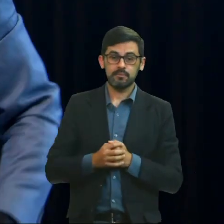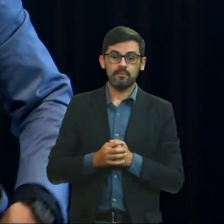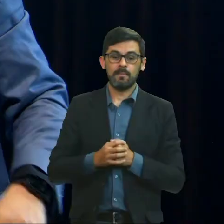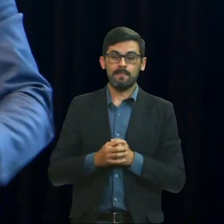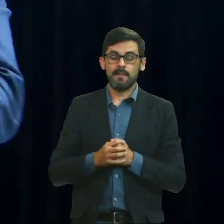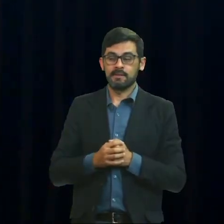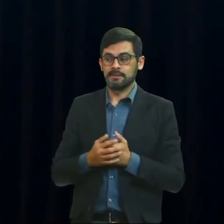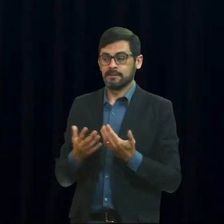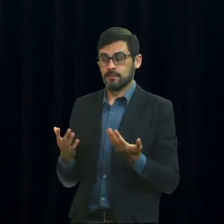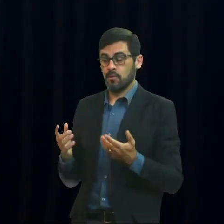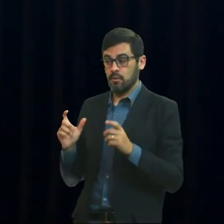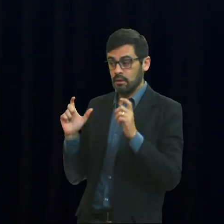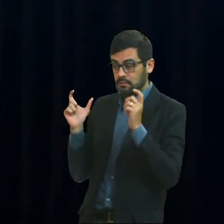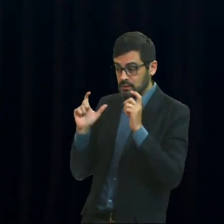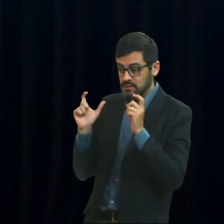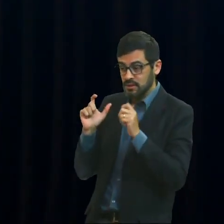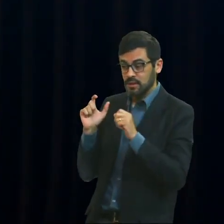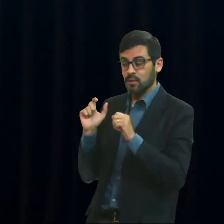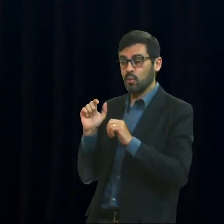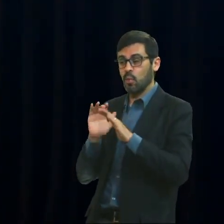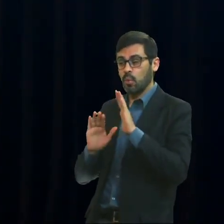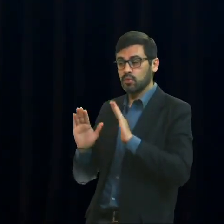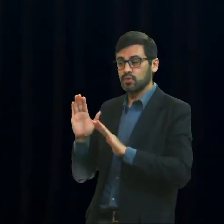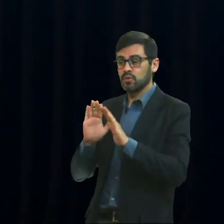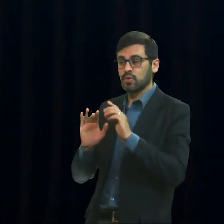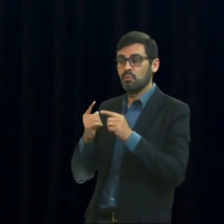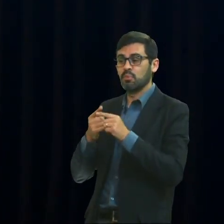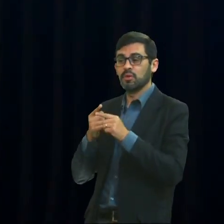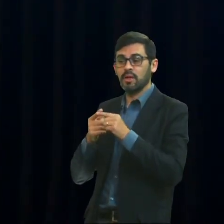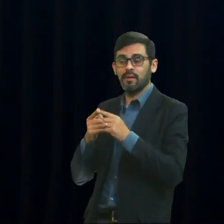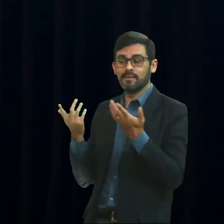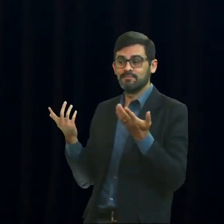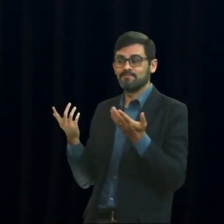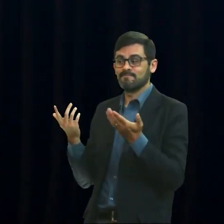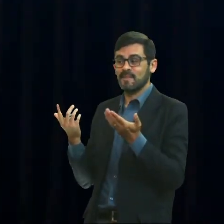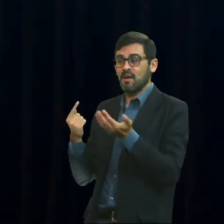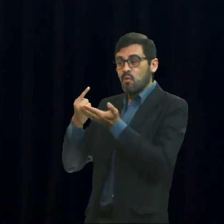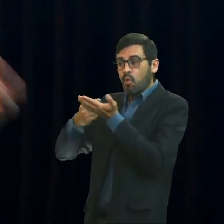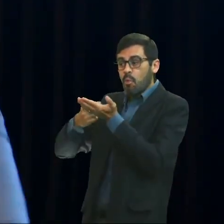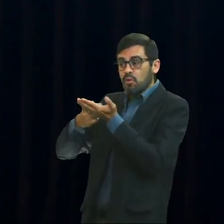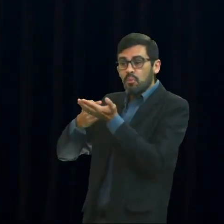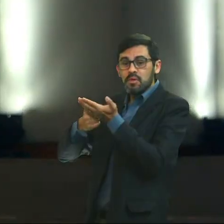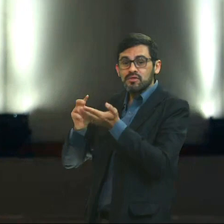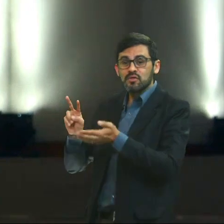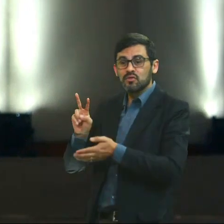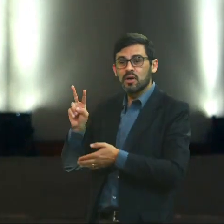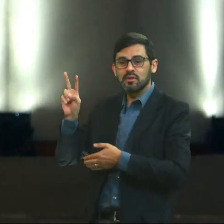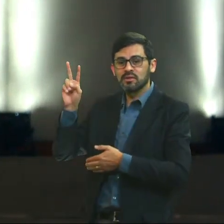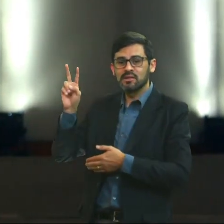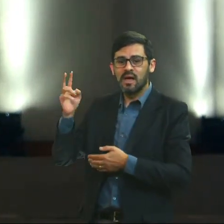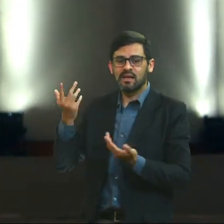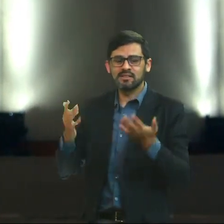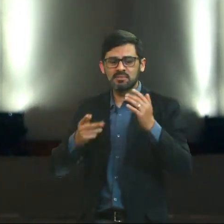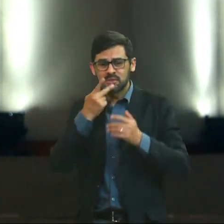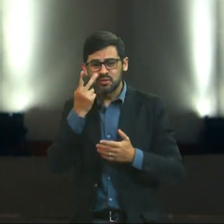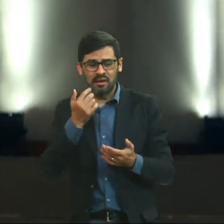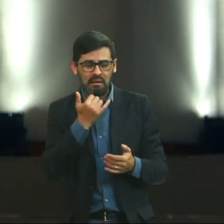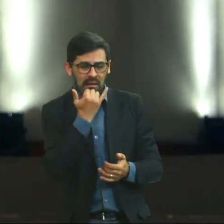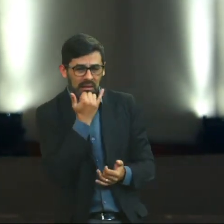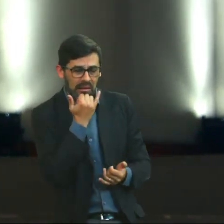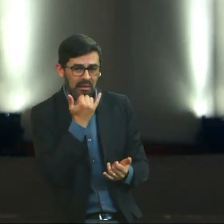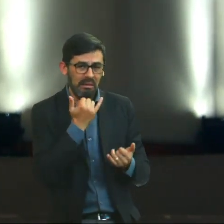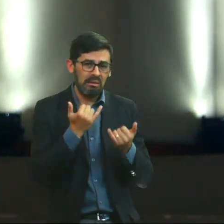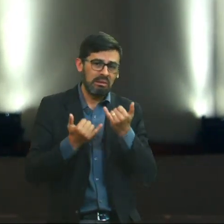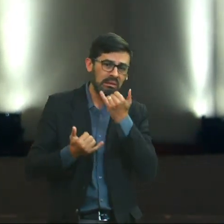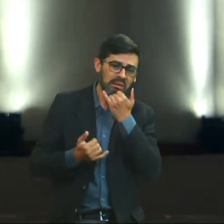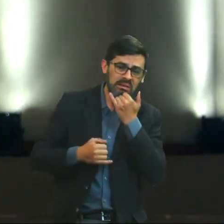Eu falei: cara, cuidado, você está flexibilizando valores. Tem gente que arranja cada desculpa. Eu li que era um